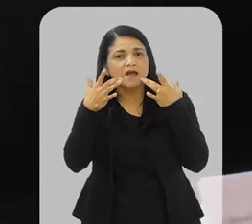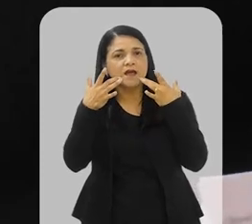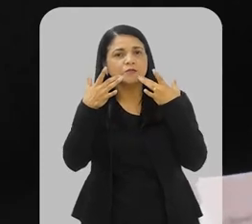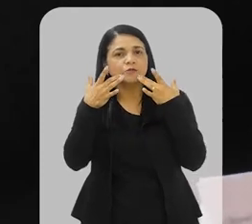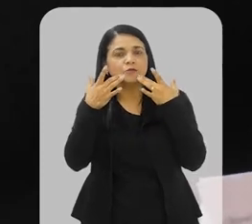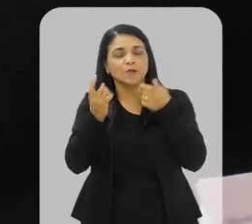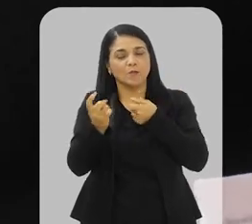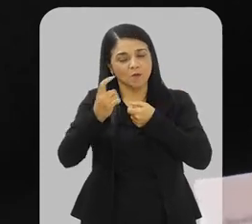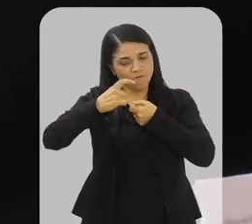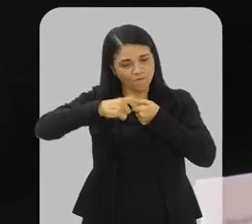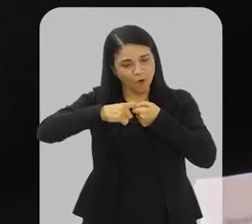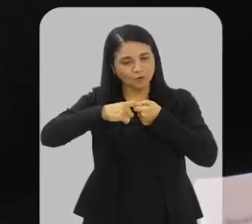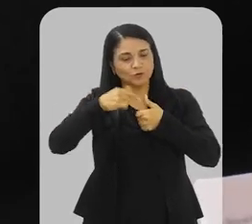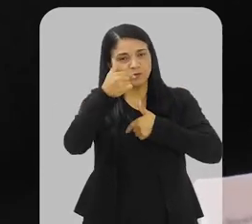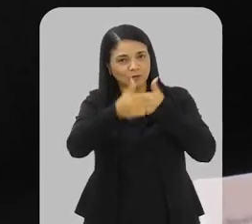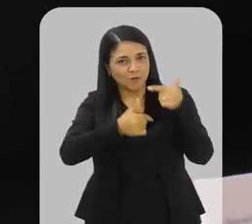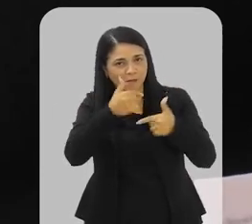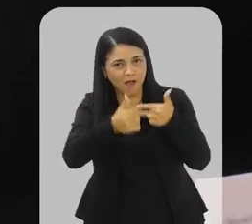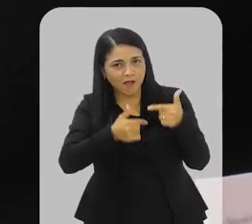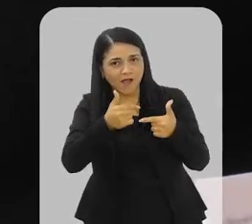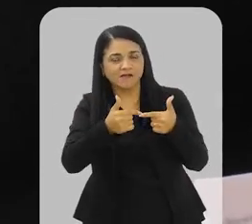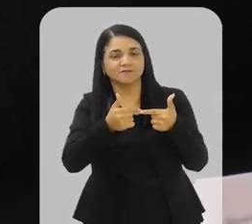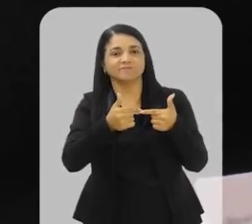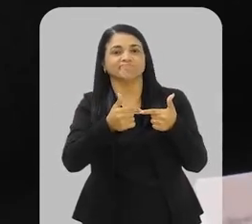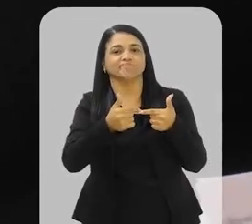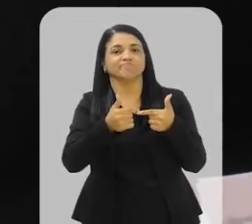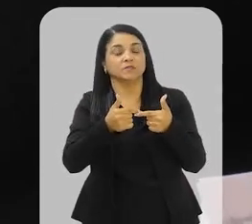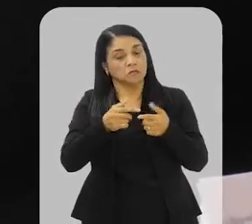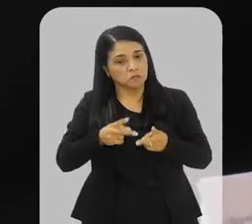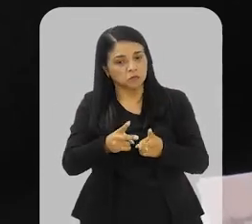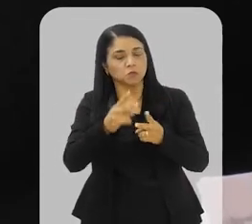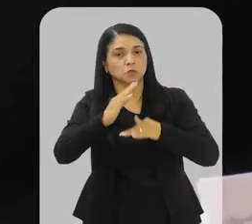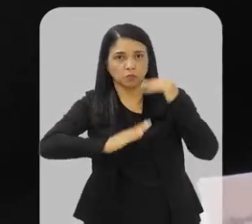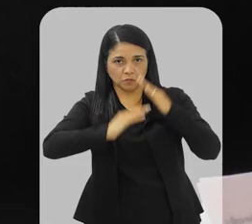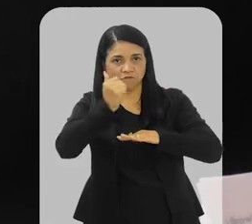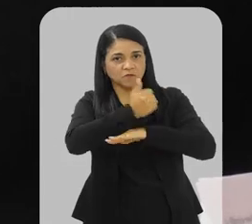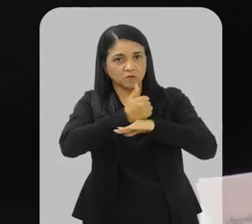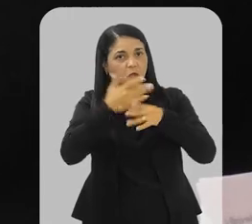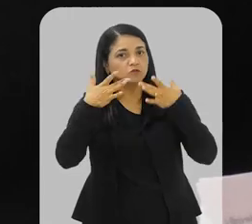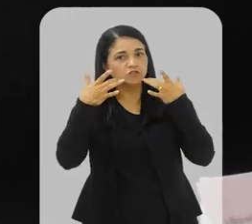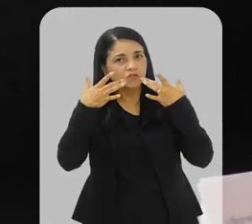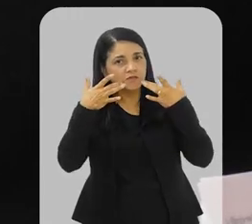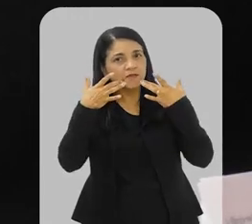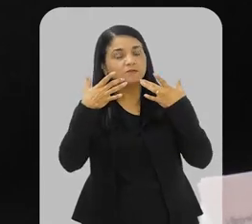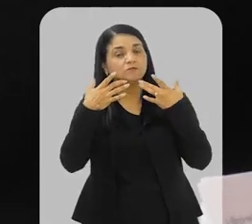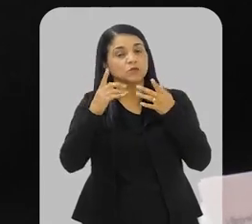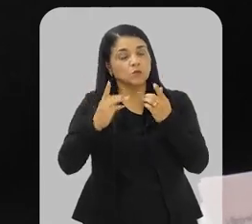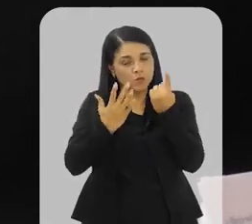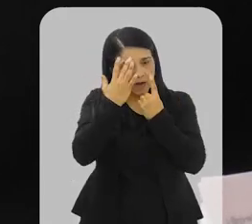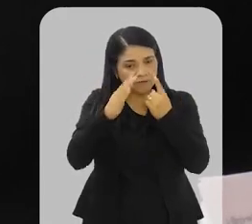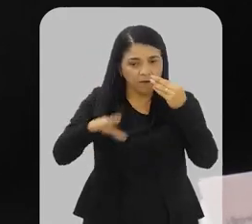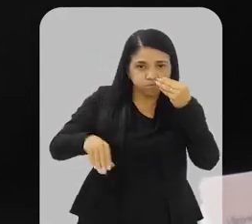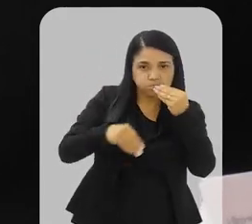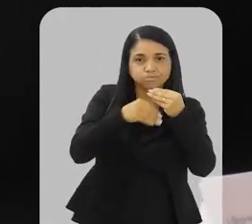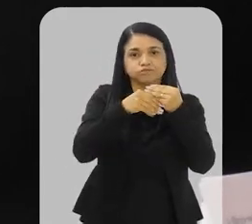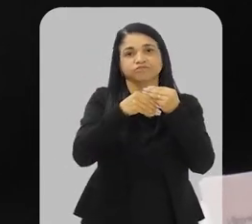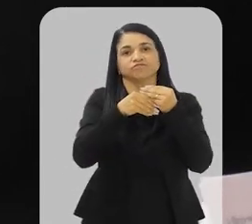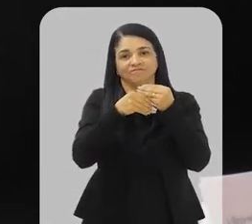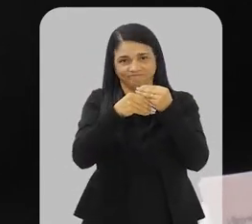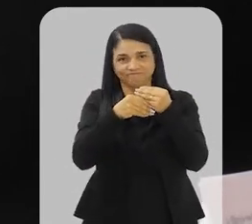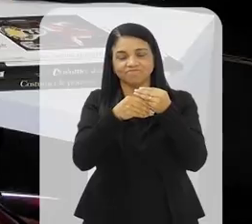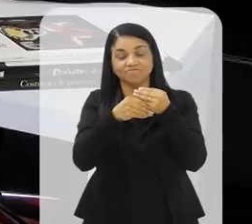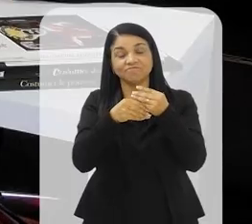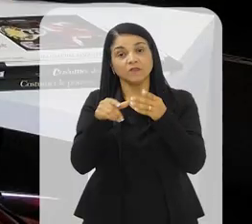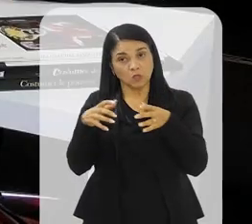minha cama sempre é o meu retorno é o que que me mantém hoje enquanto profissional e o carnaval veio para agregar essas formas também